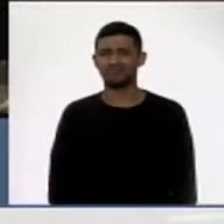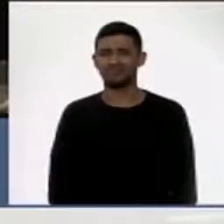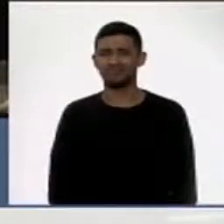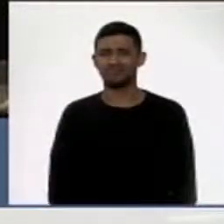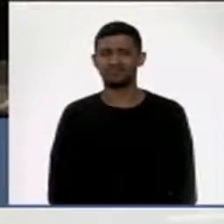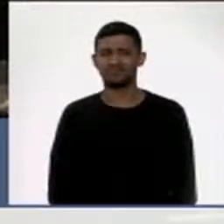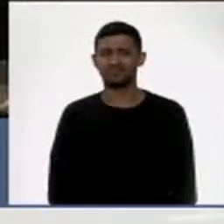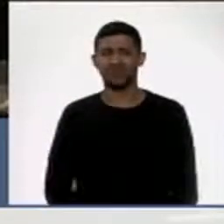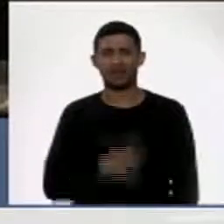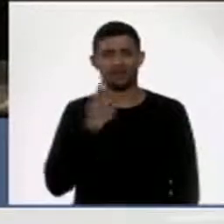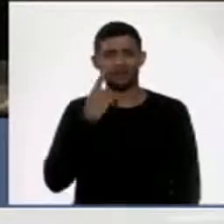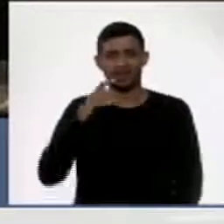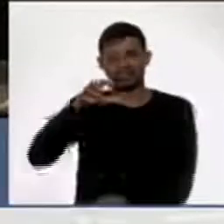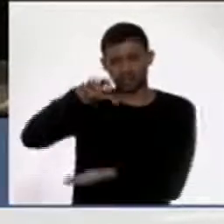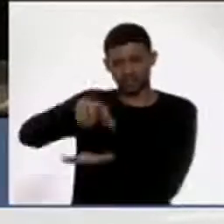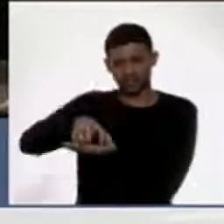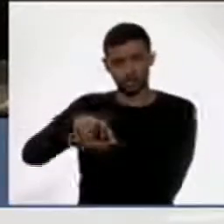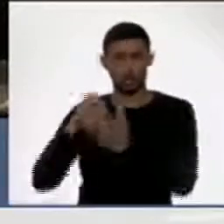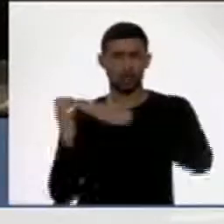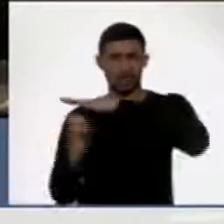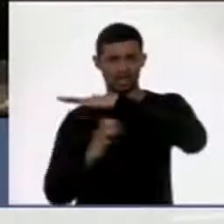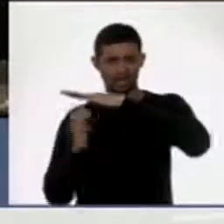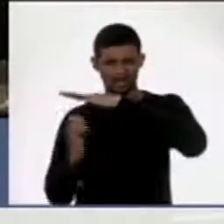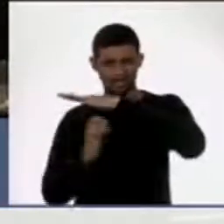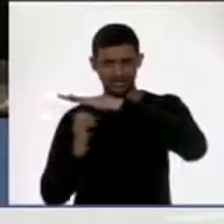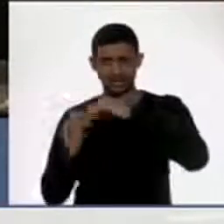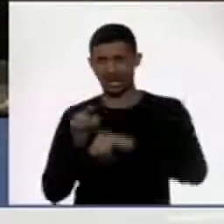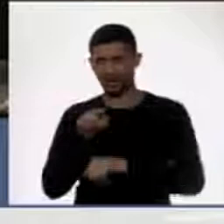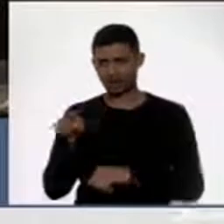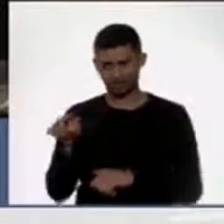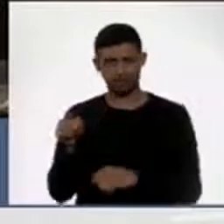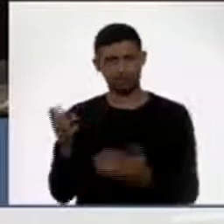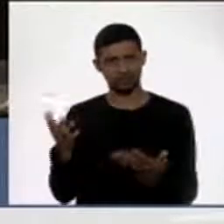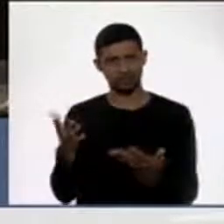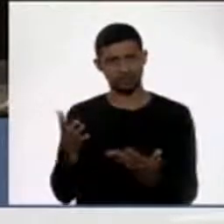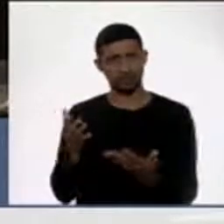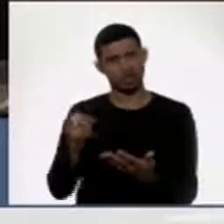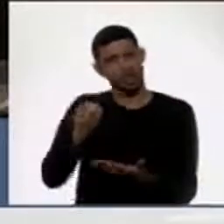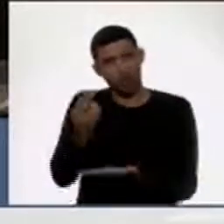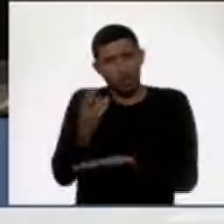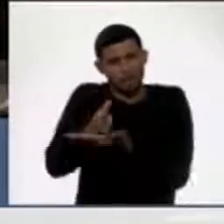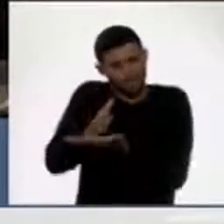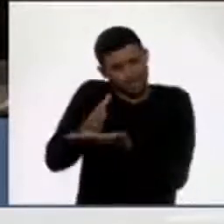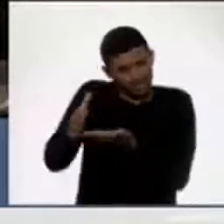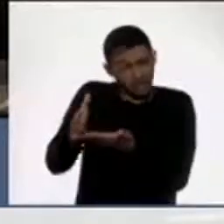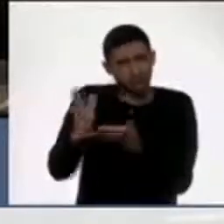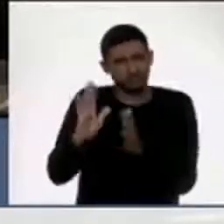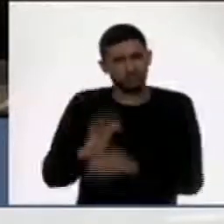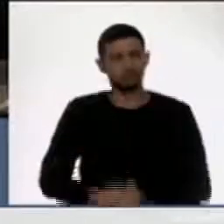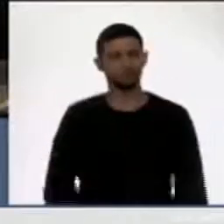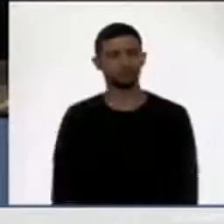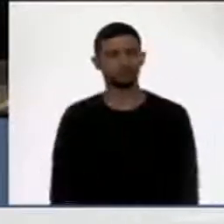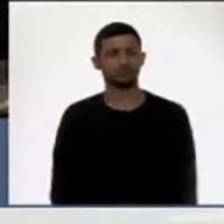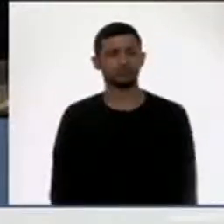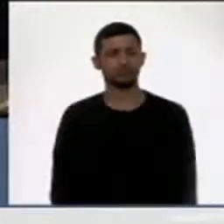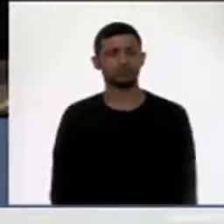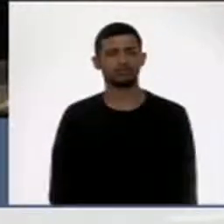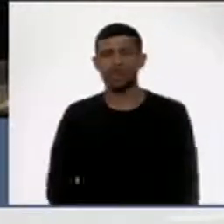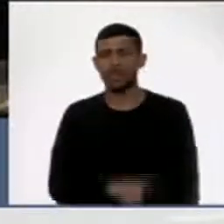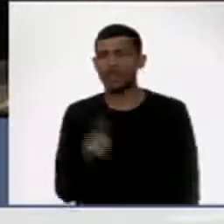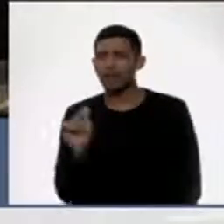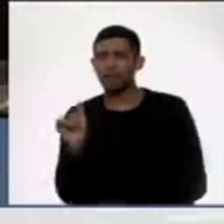o setor empresarial, parte dele, com as exceções de praxe, se